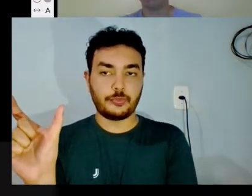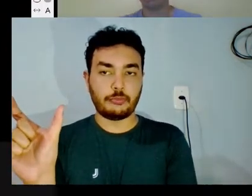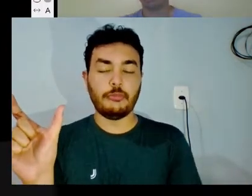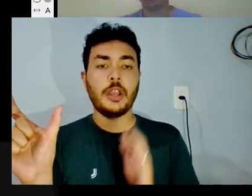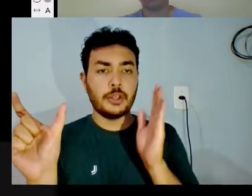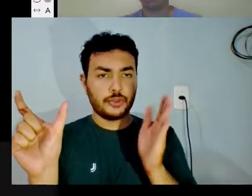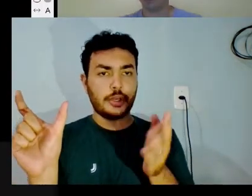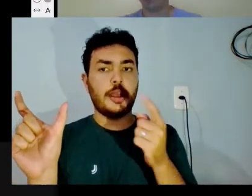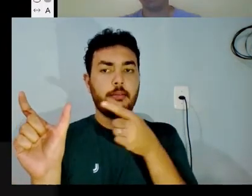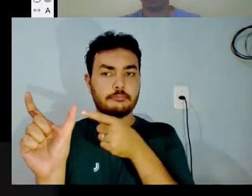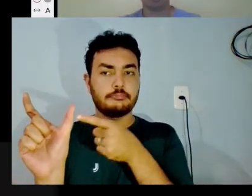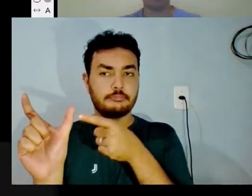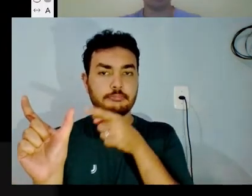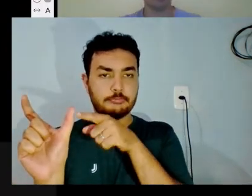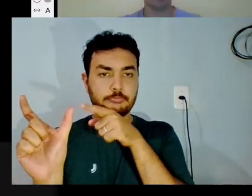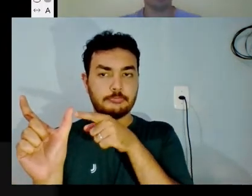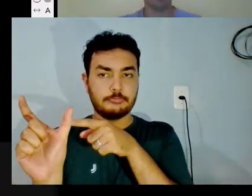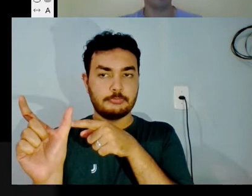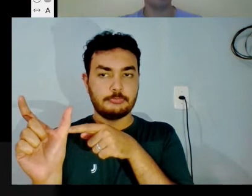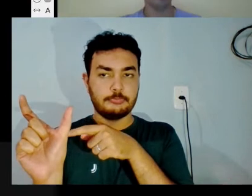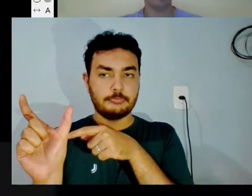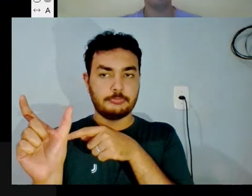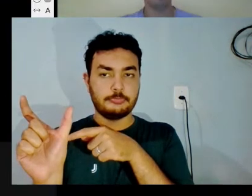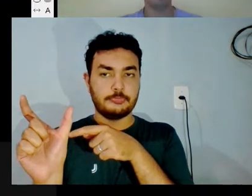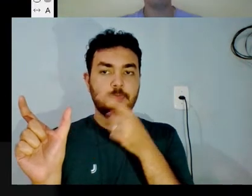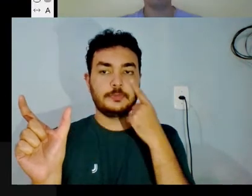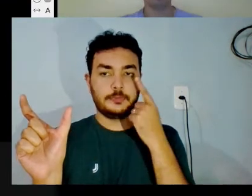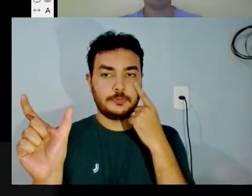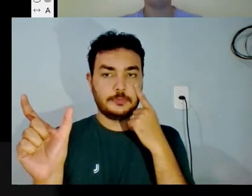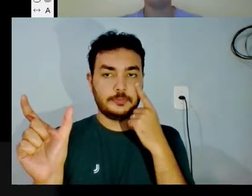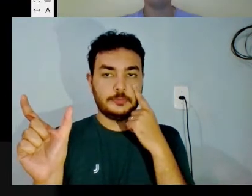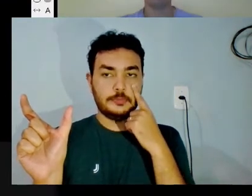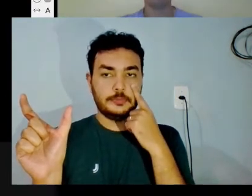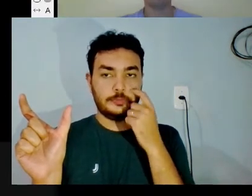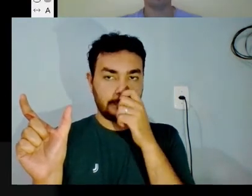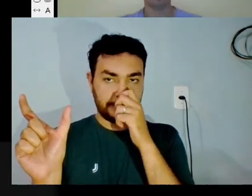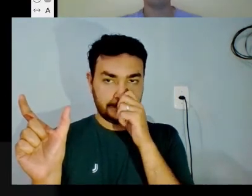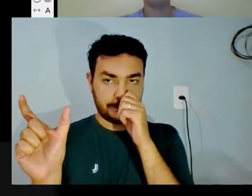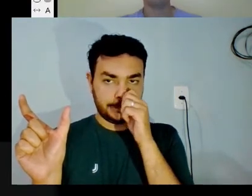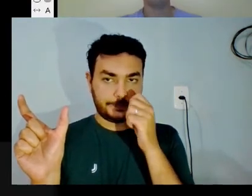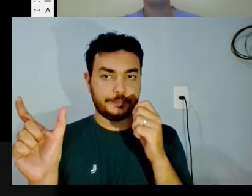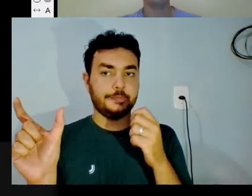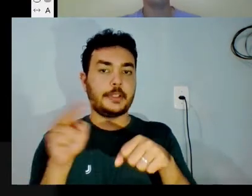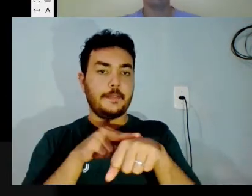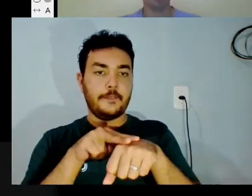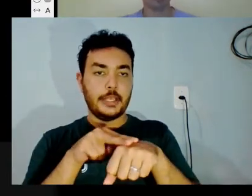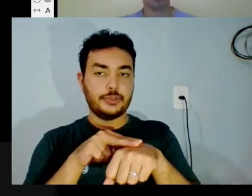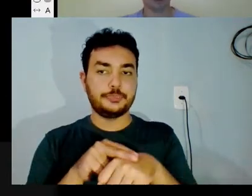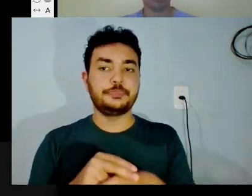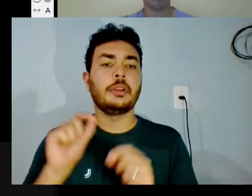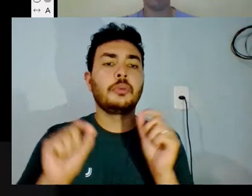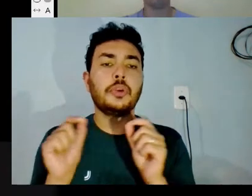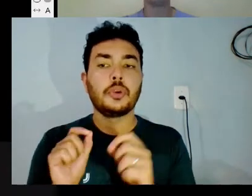nós vimos anteriormente, tá bom? Ó, que é o elétron 1 ocupando o